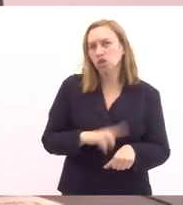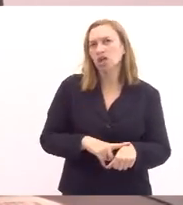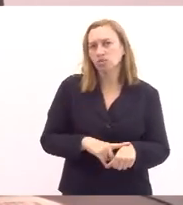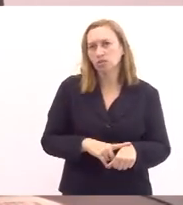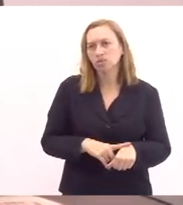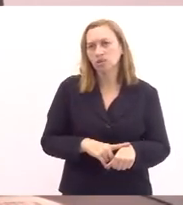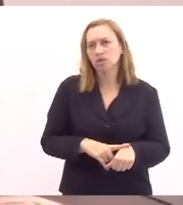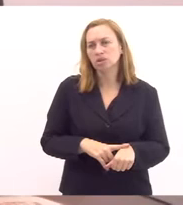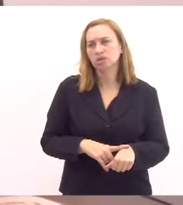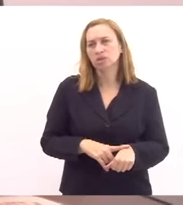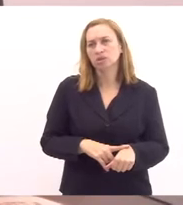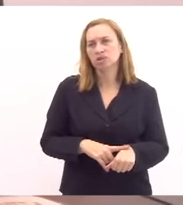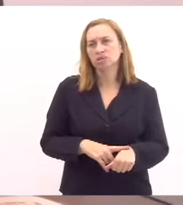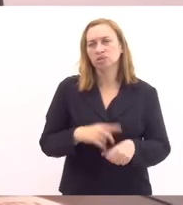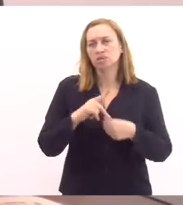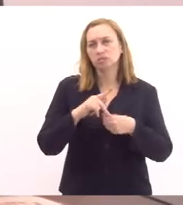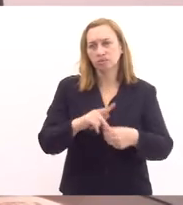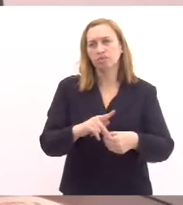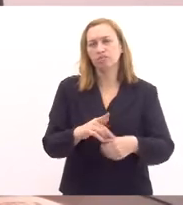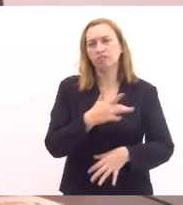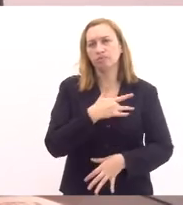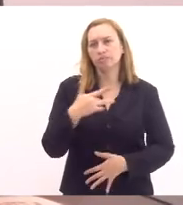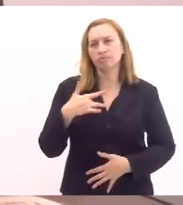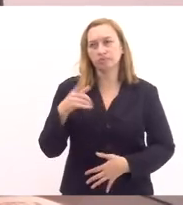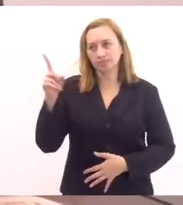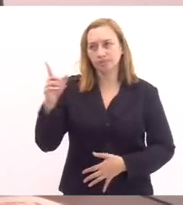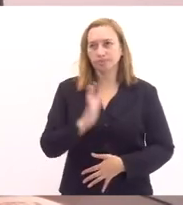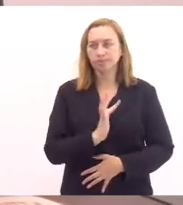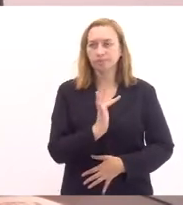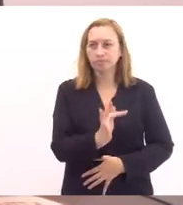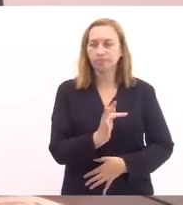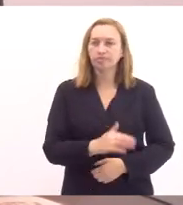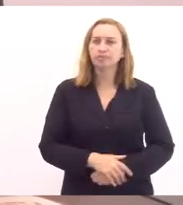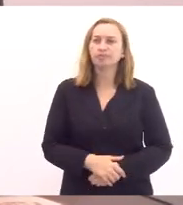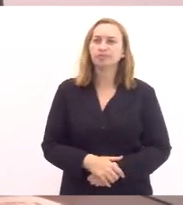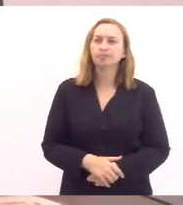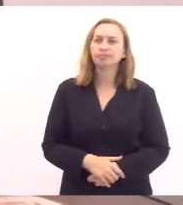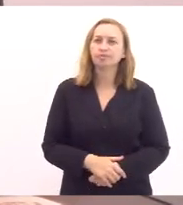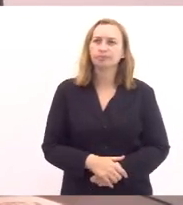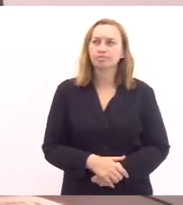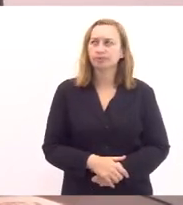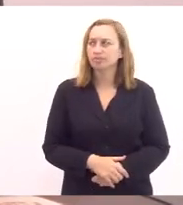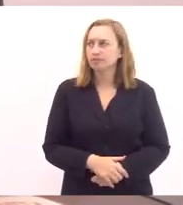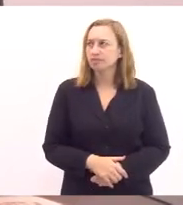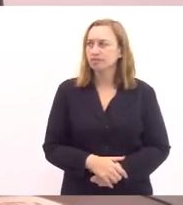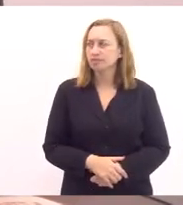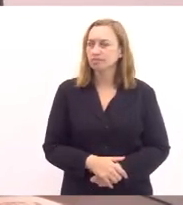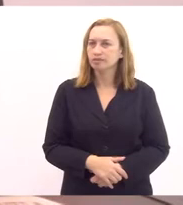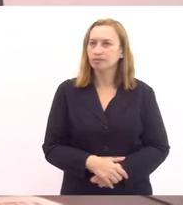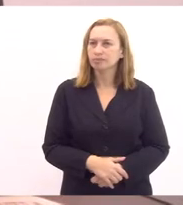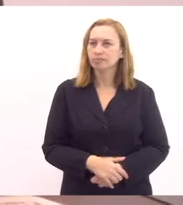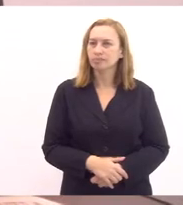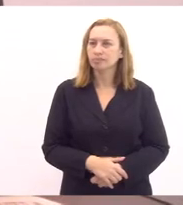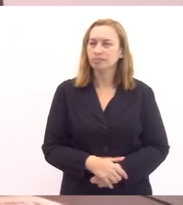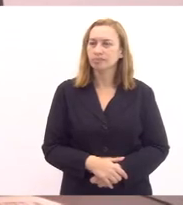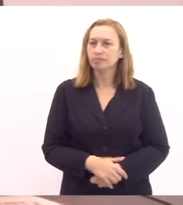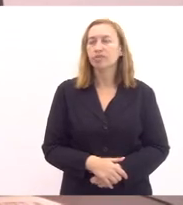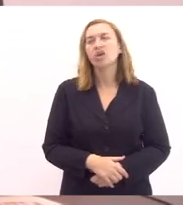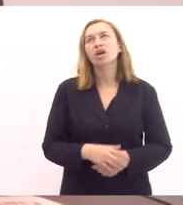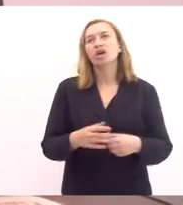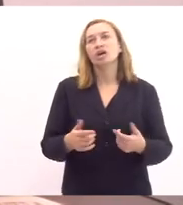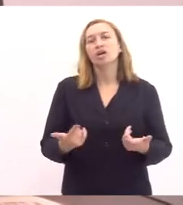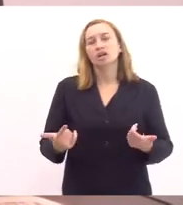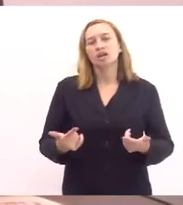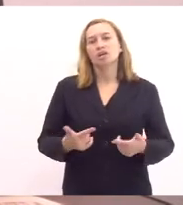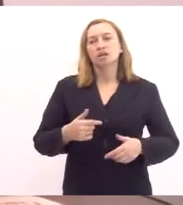atrás na condição de promotora da Saúde lá na Baixada e a gente não tá tem muito com que